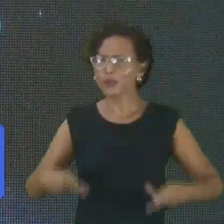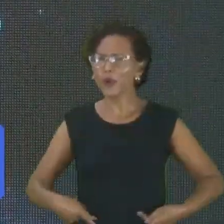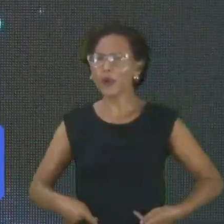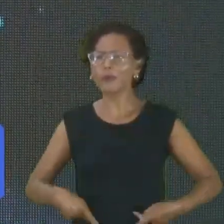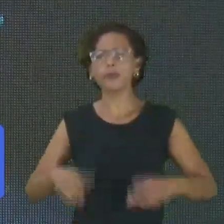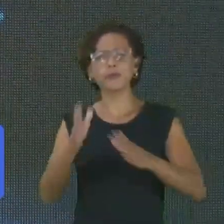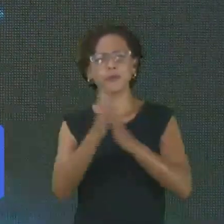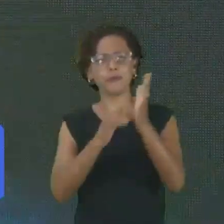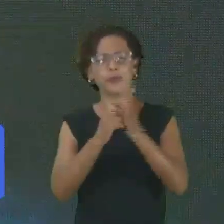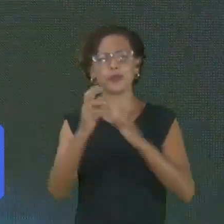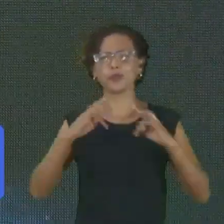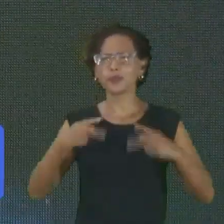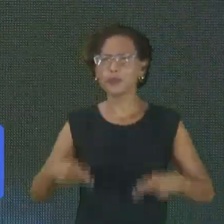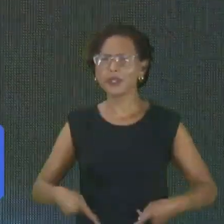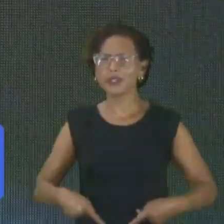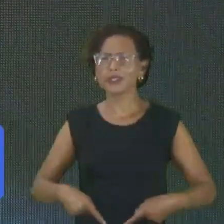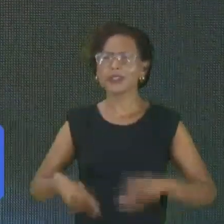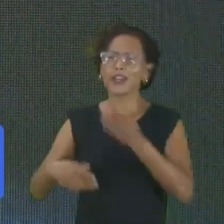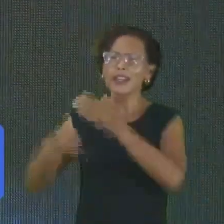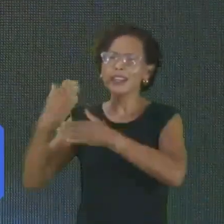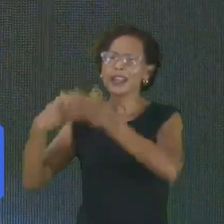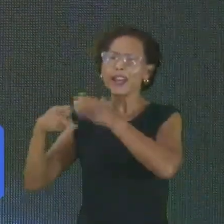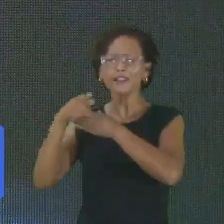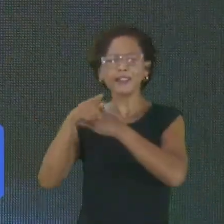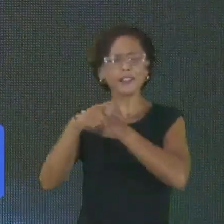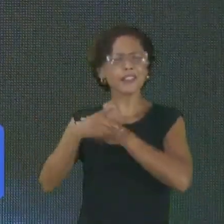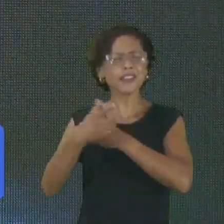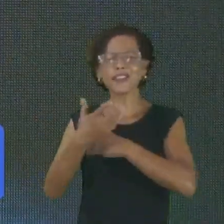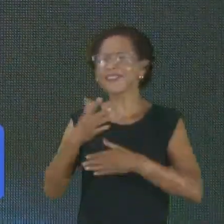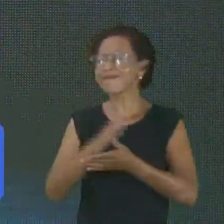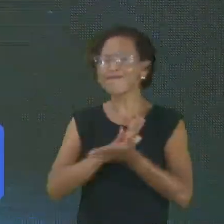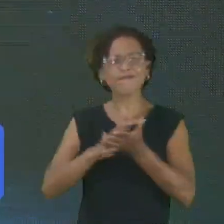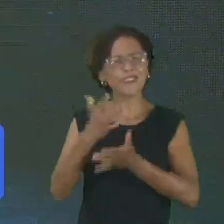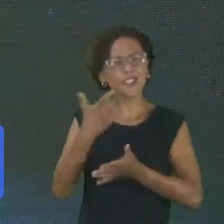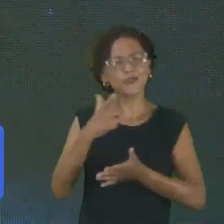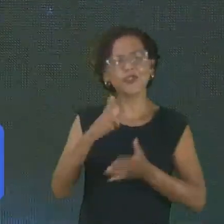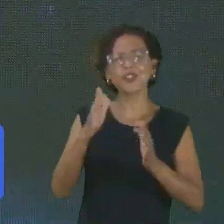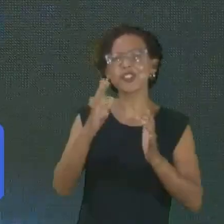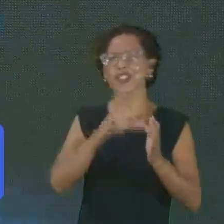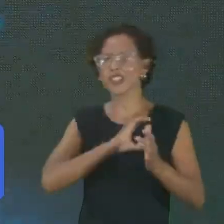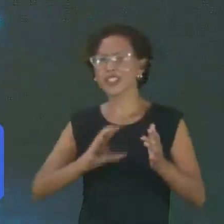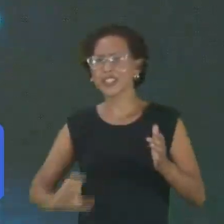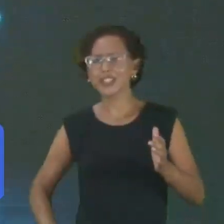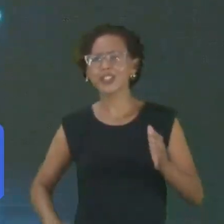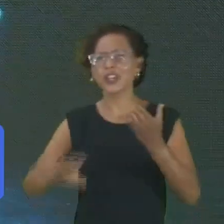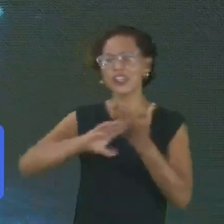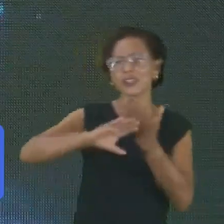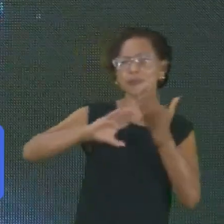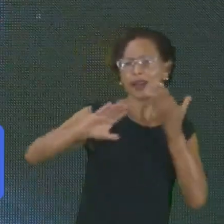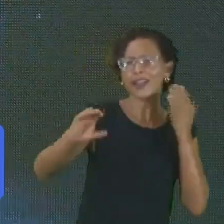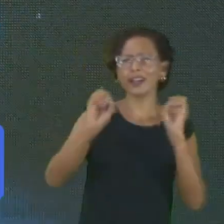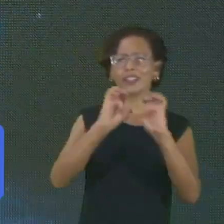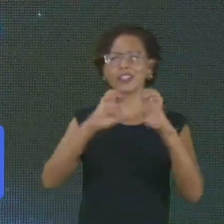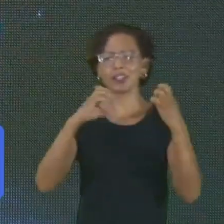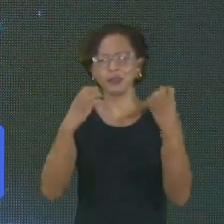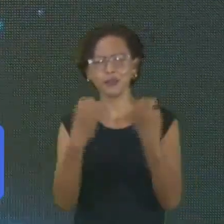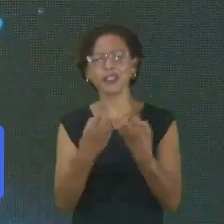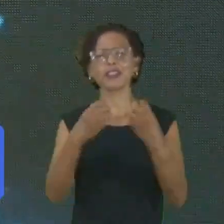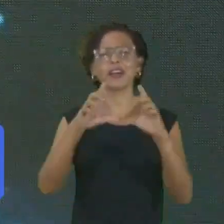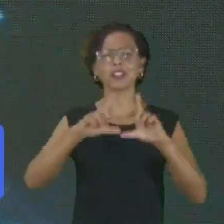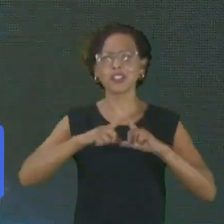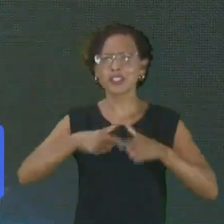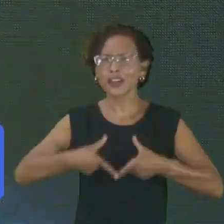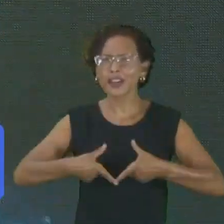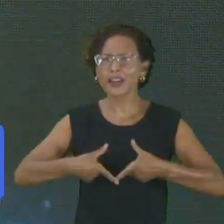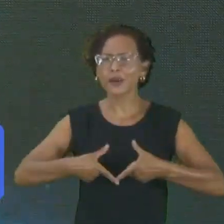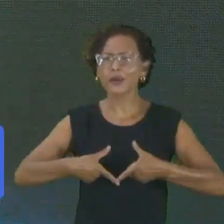vocês estavam sem Cristo, separados da comunidade de Israel, sendo estrangeiros quanto às alianças